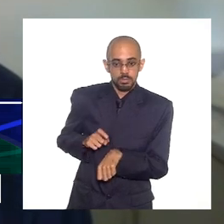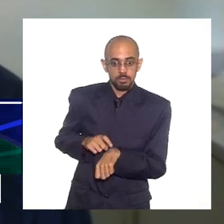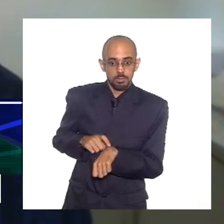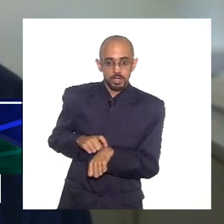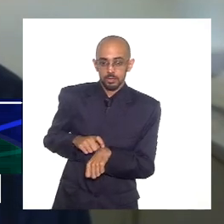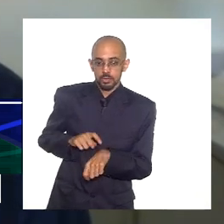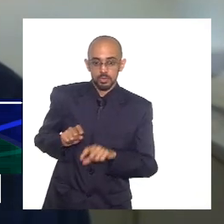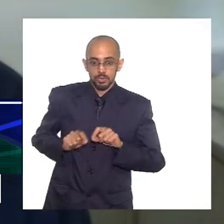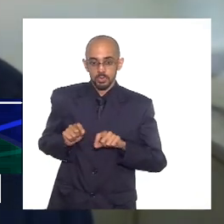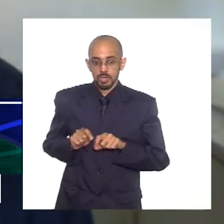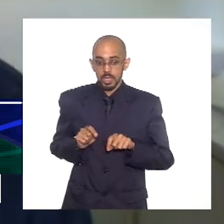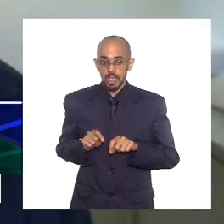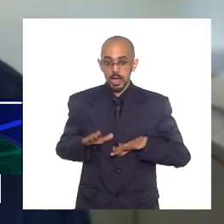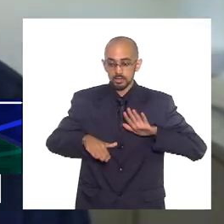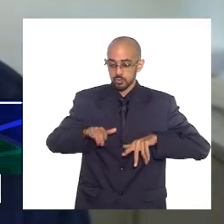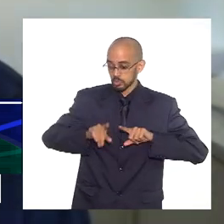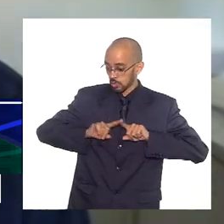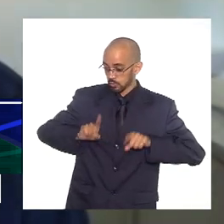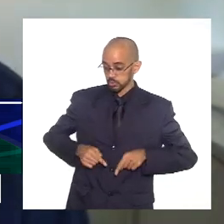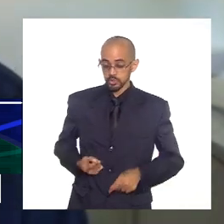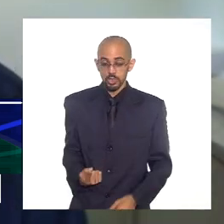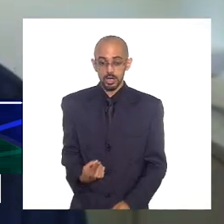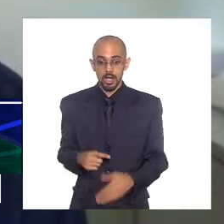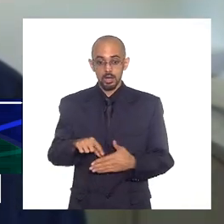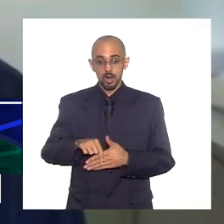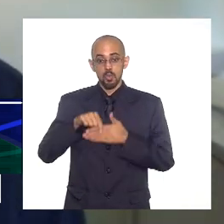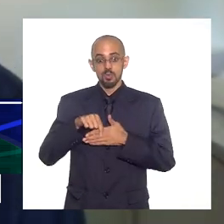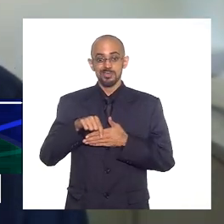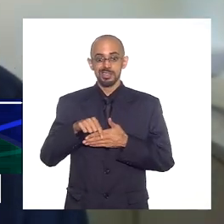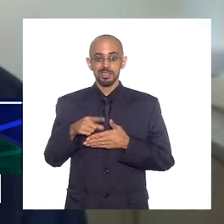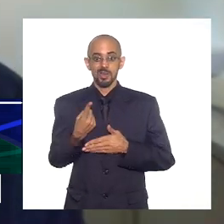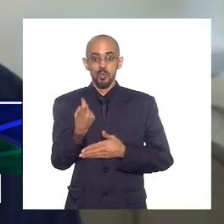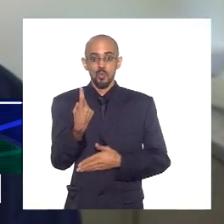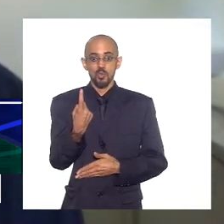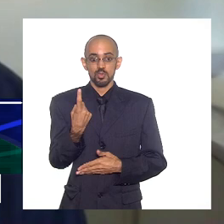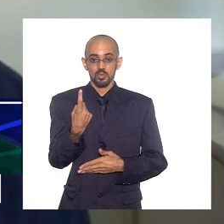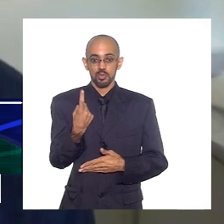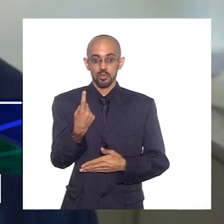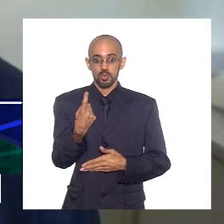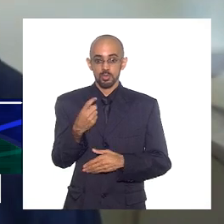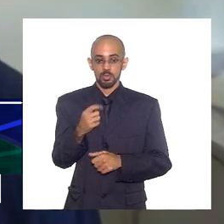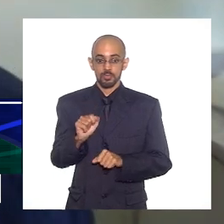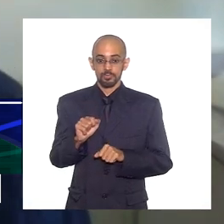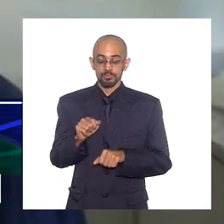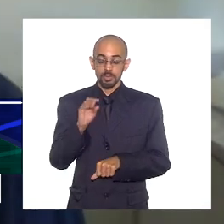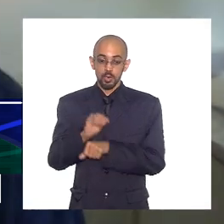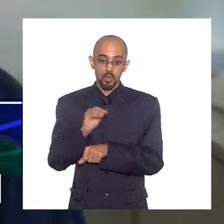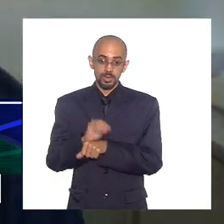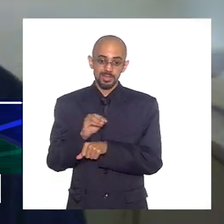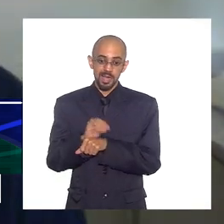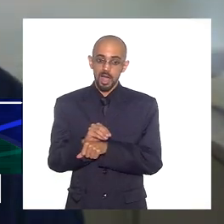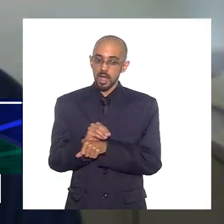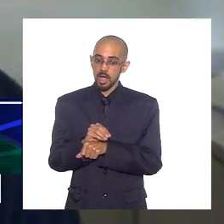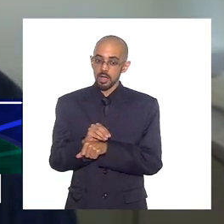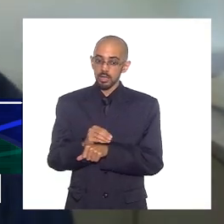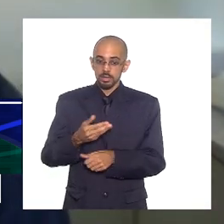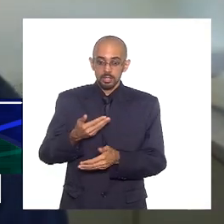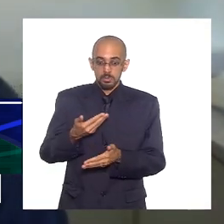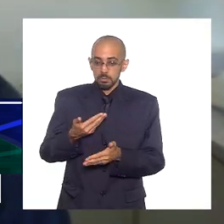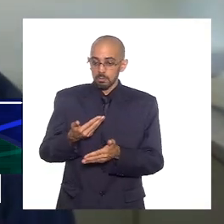é o único empregado, houve uma perda de renda brutal. E o